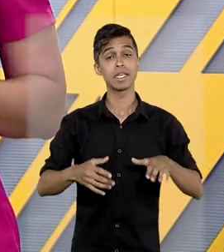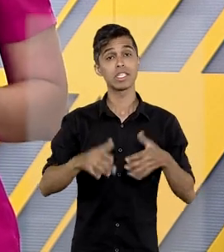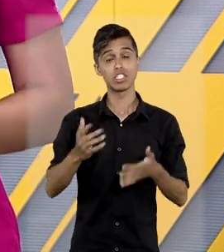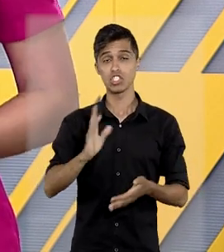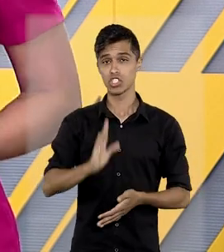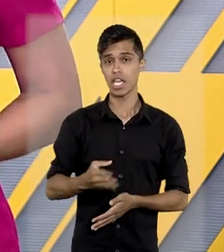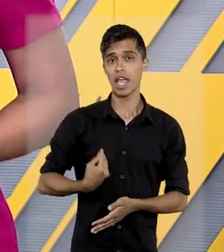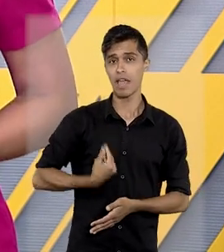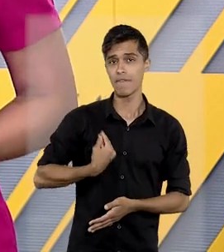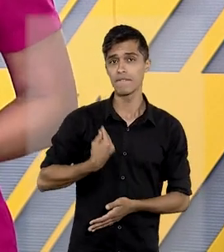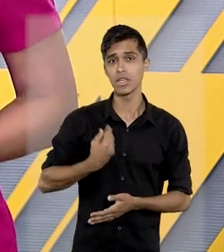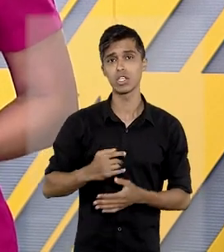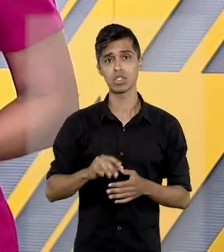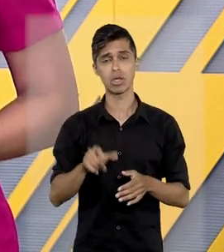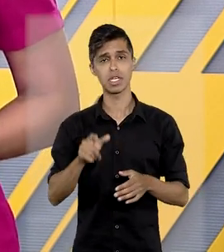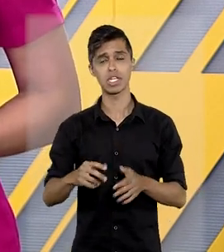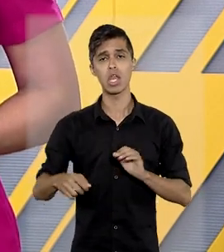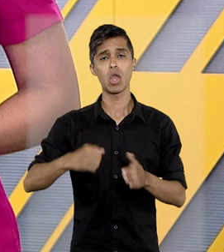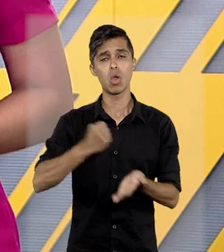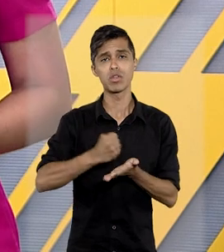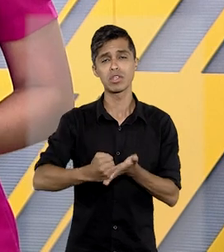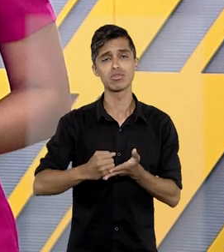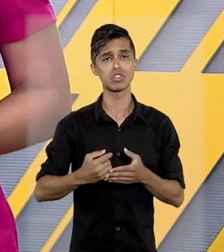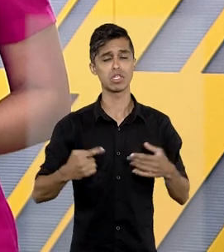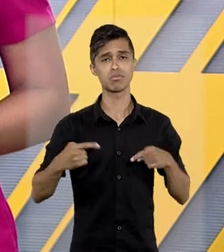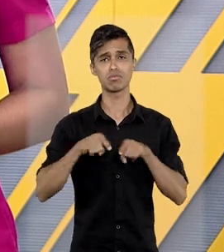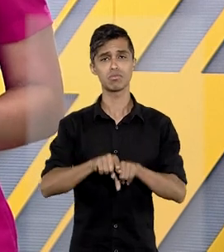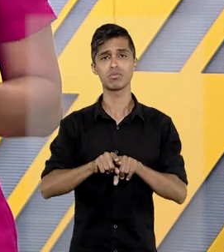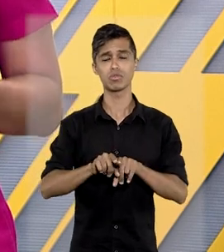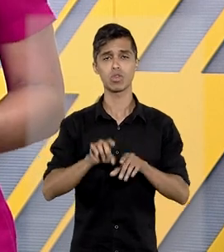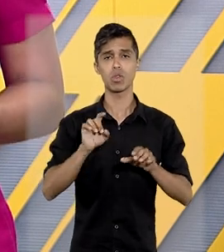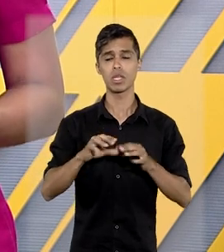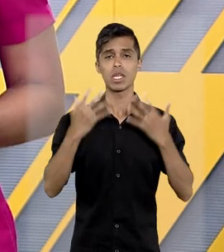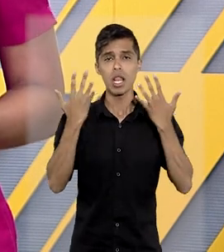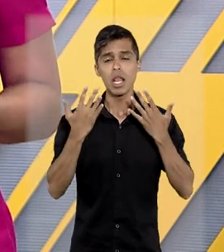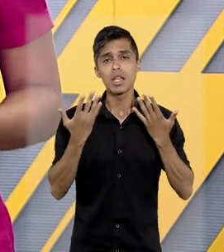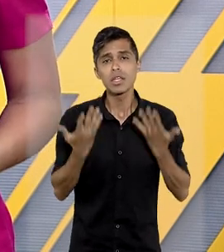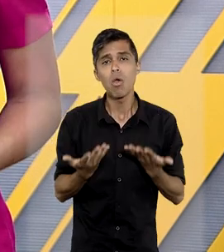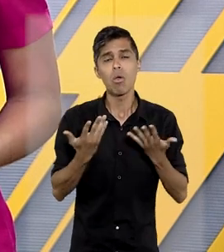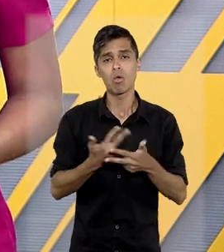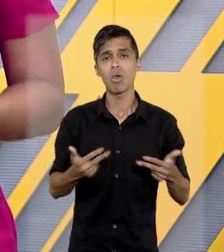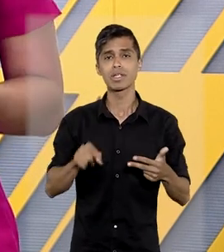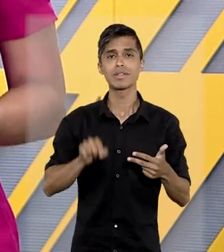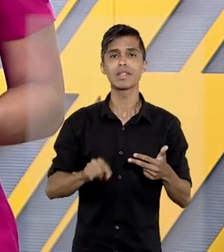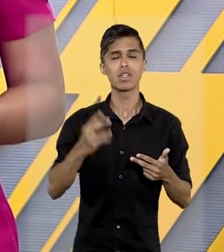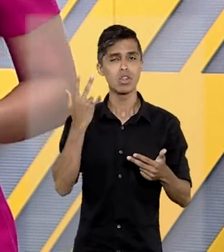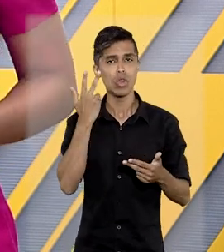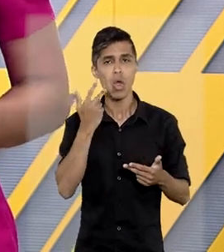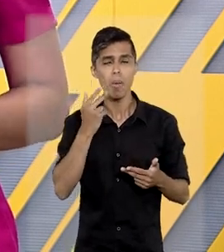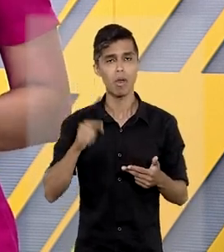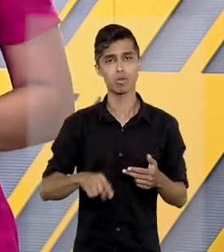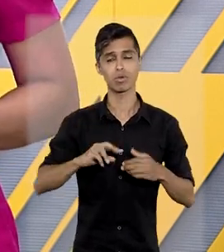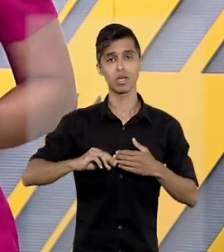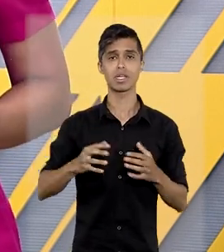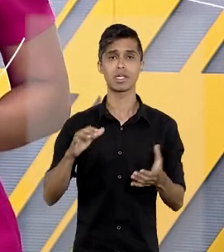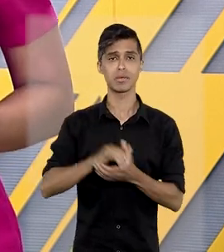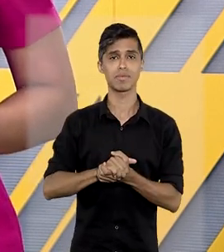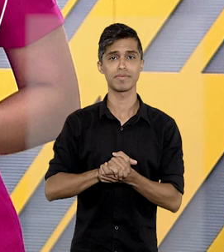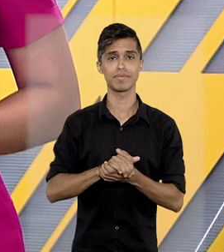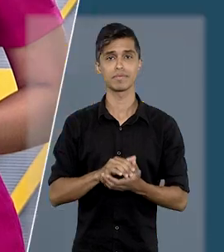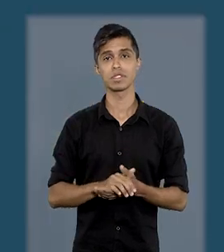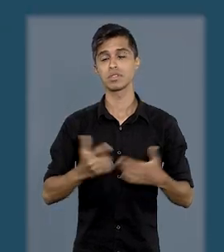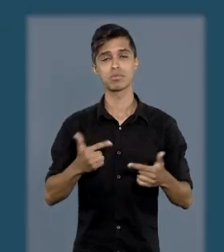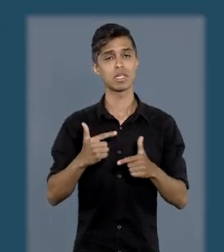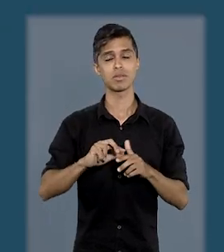em vigor contrato particular de união estável, que era de ciência exclusiva do casal, não projetando efeitos